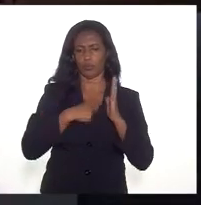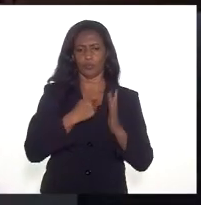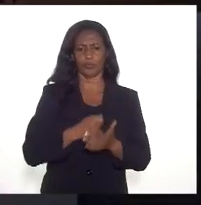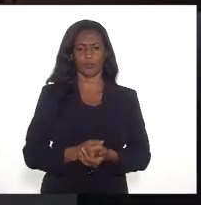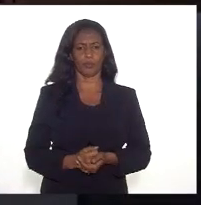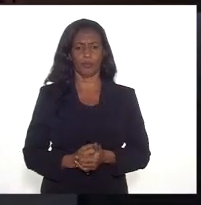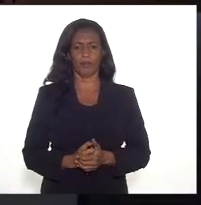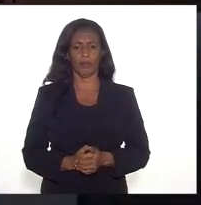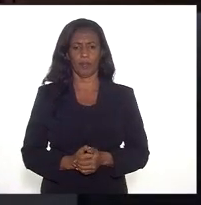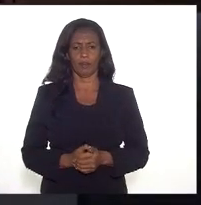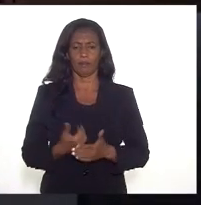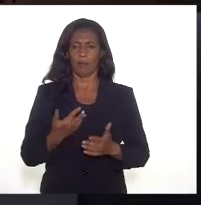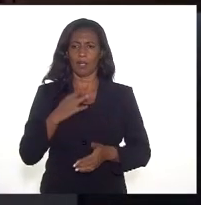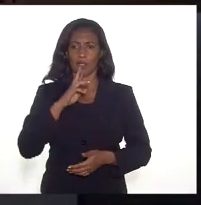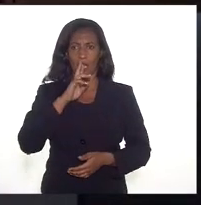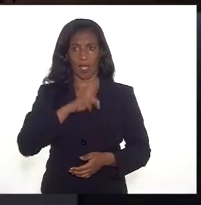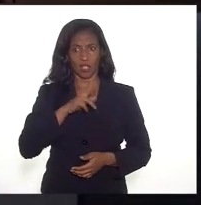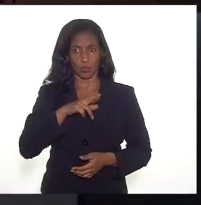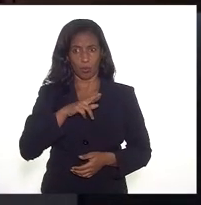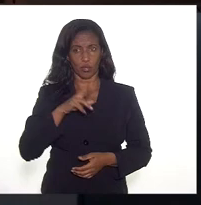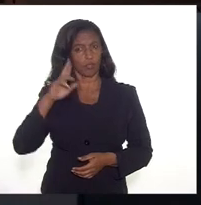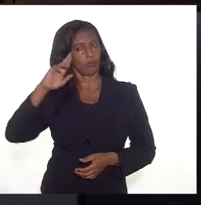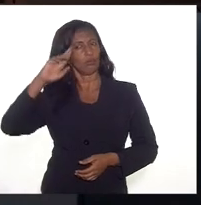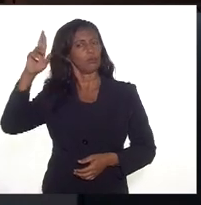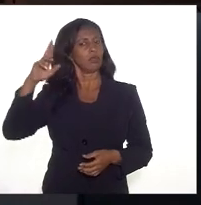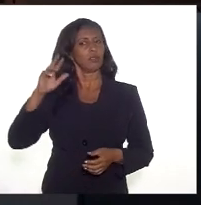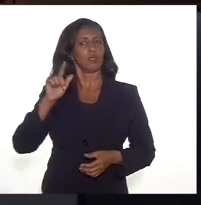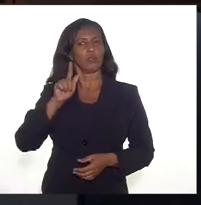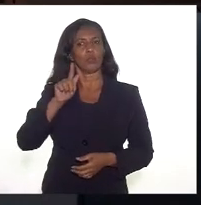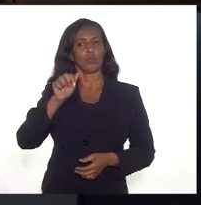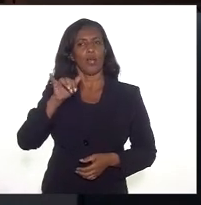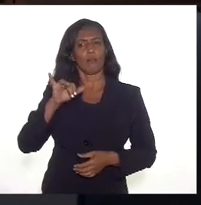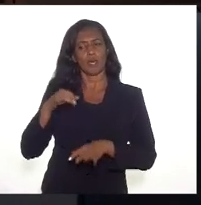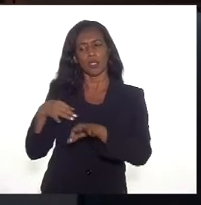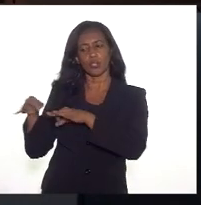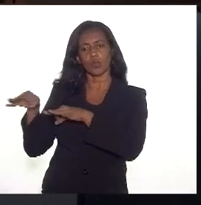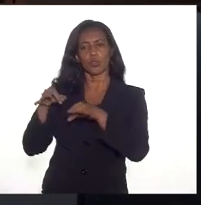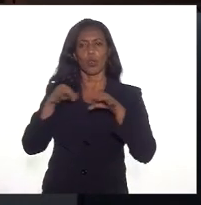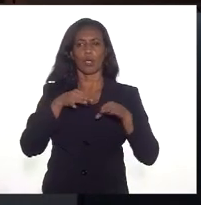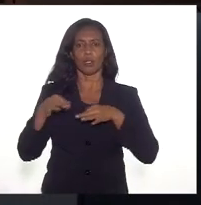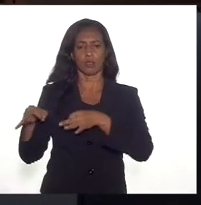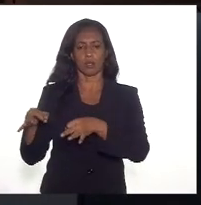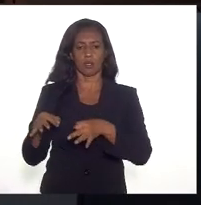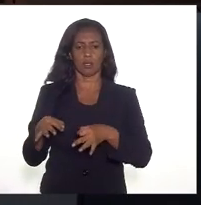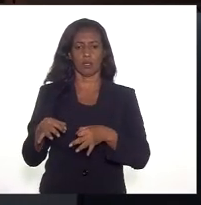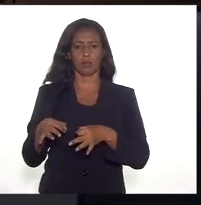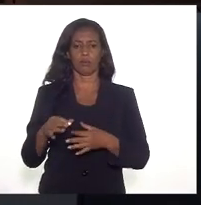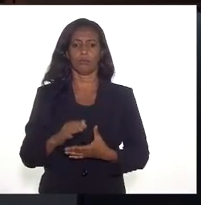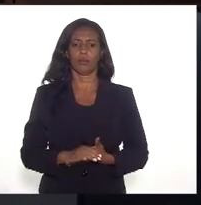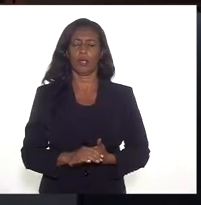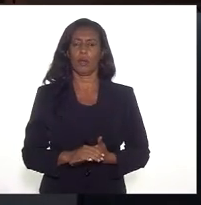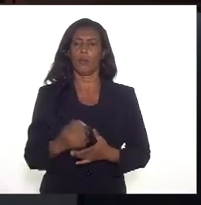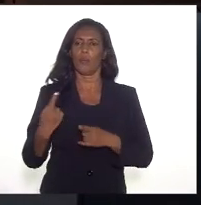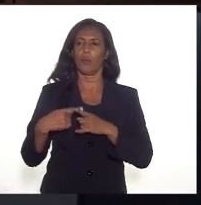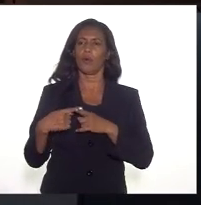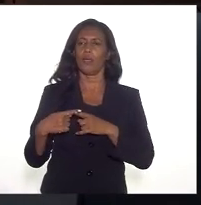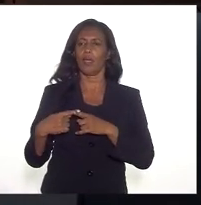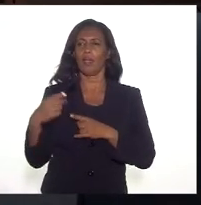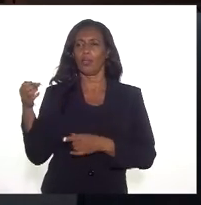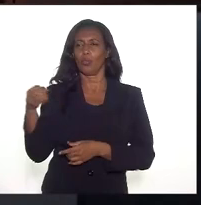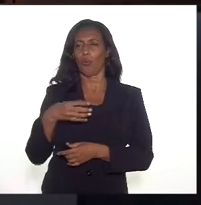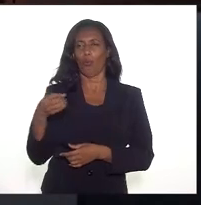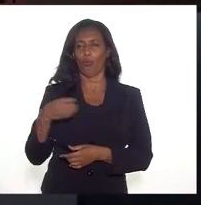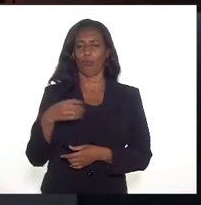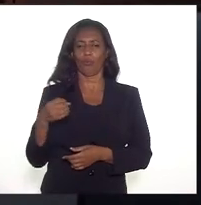Tá? Mas a resposta do chefe de gabinete é que eles estavam se organizando na entrada do mandato novo, que já vão liberar,